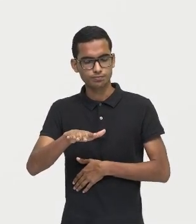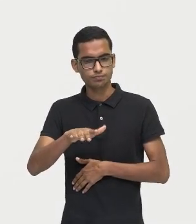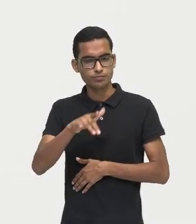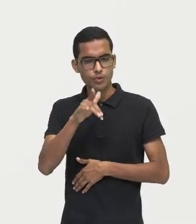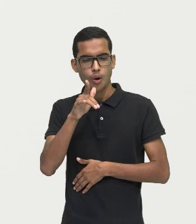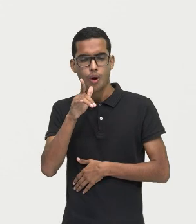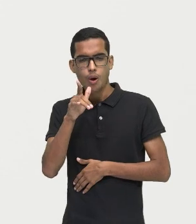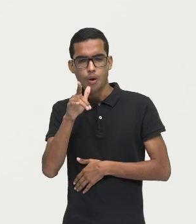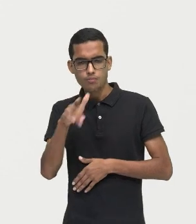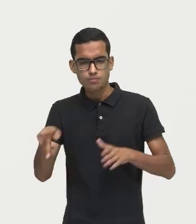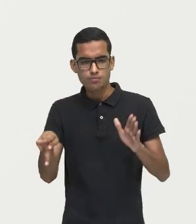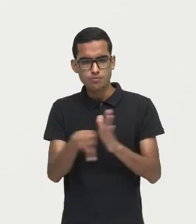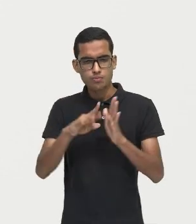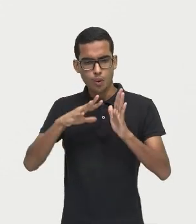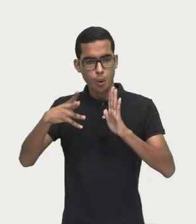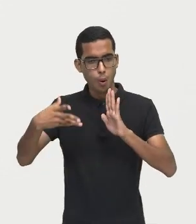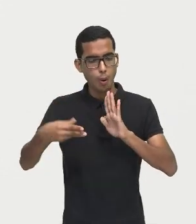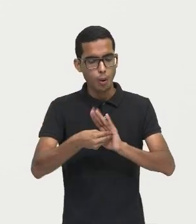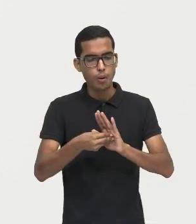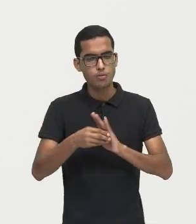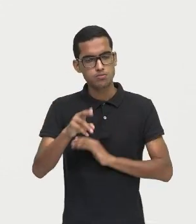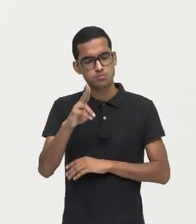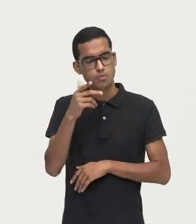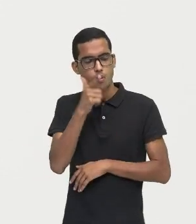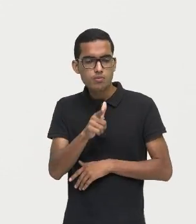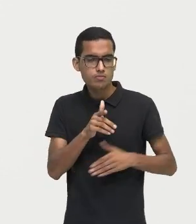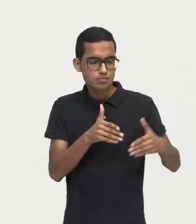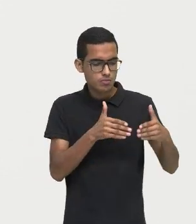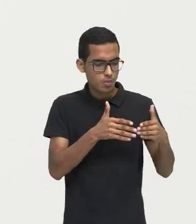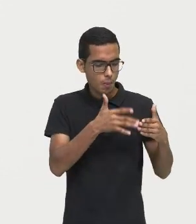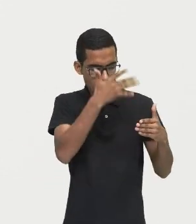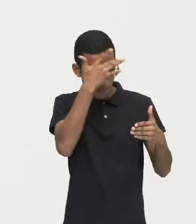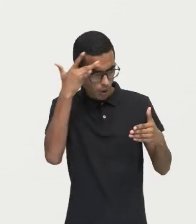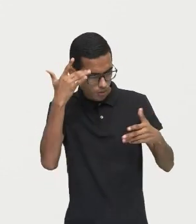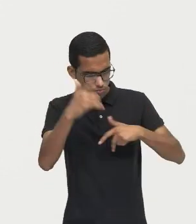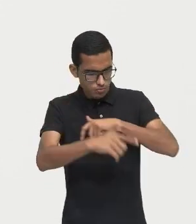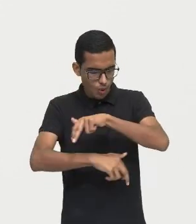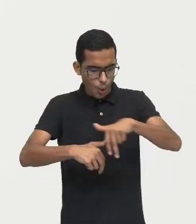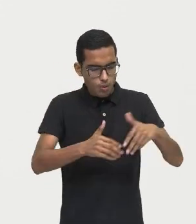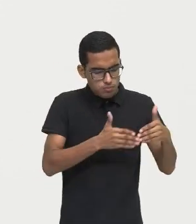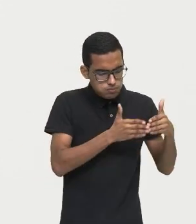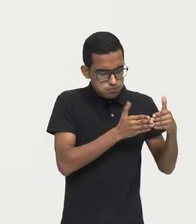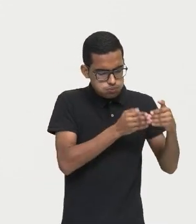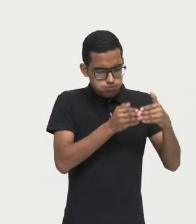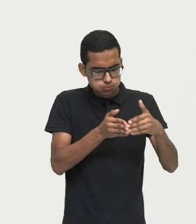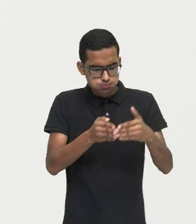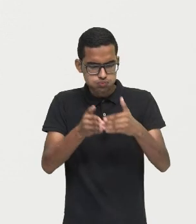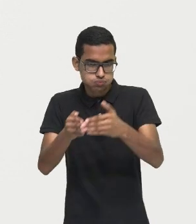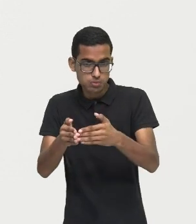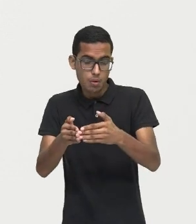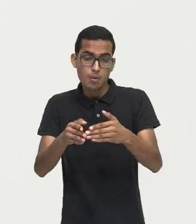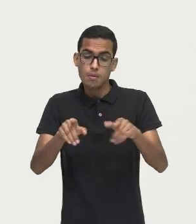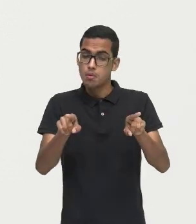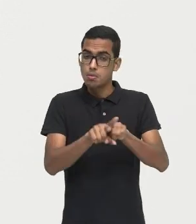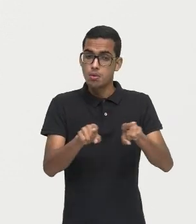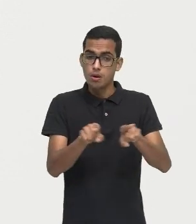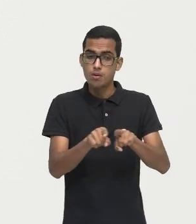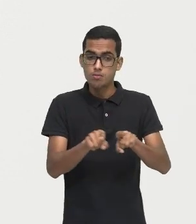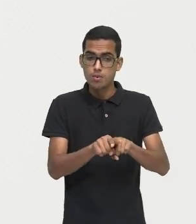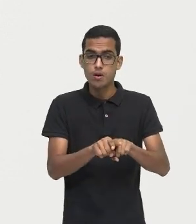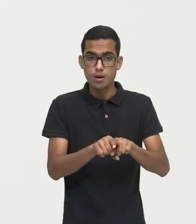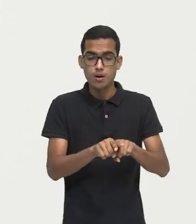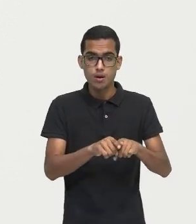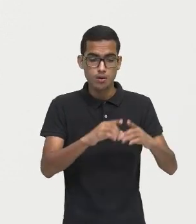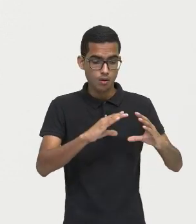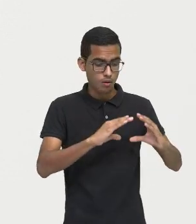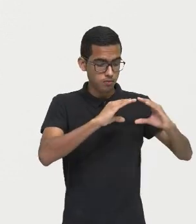servem tanto para transporte de pessoas quanto de cargas, sendo os principais meios de transporte para